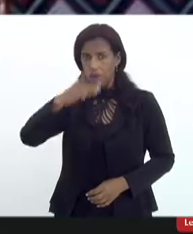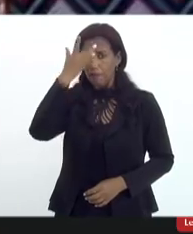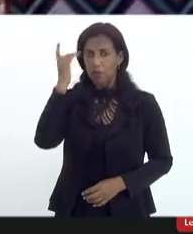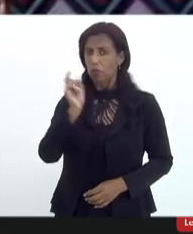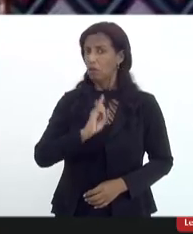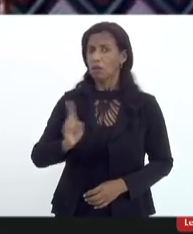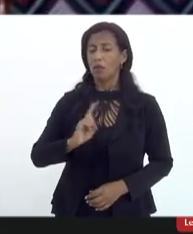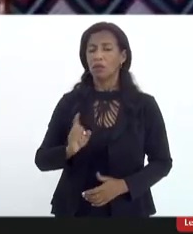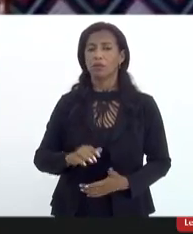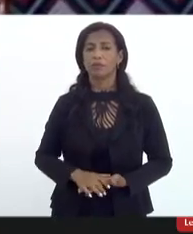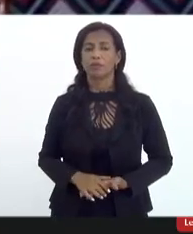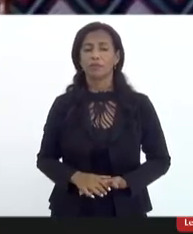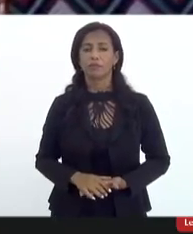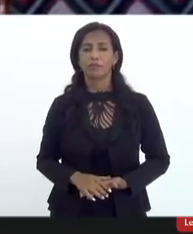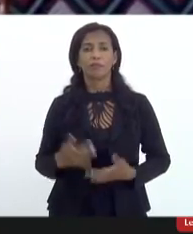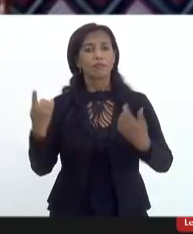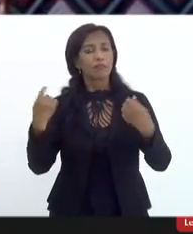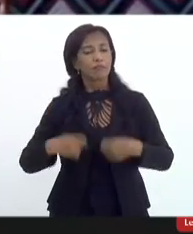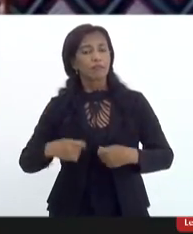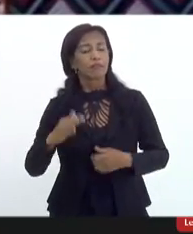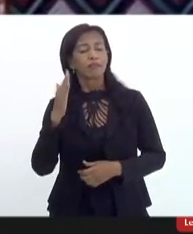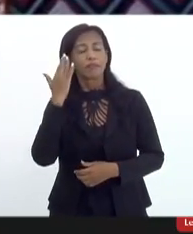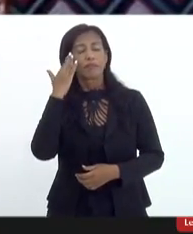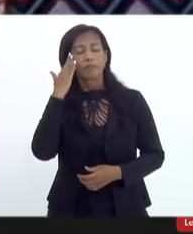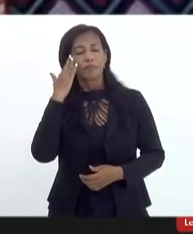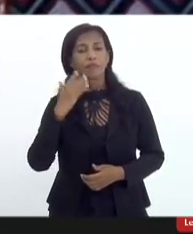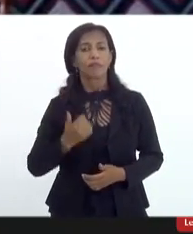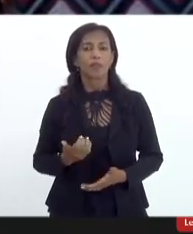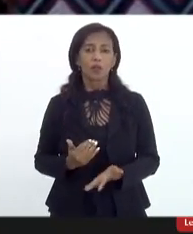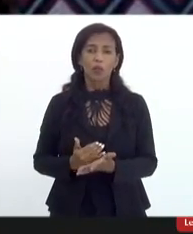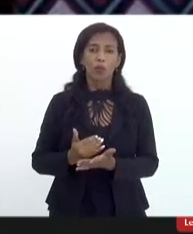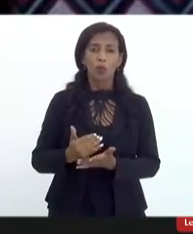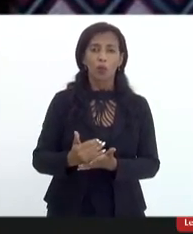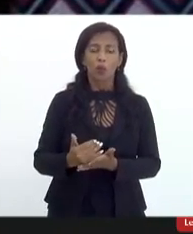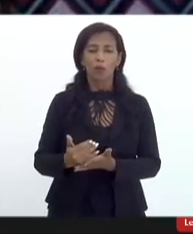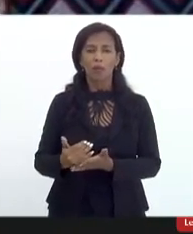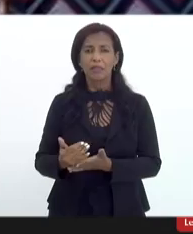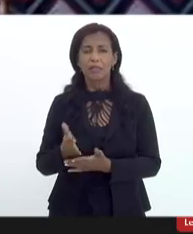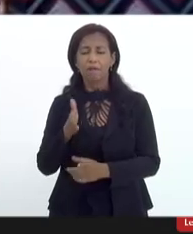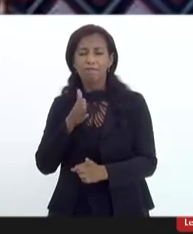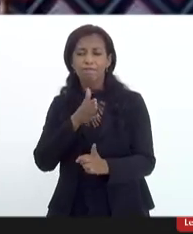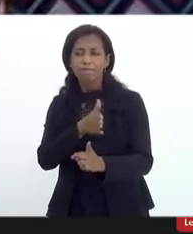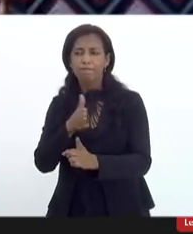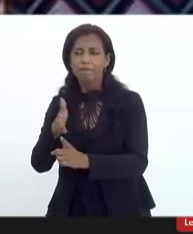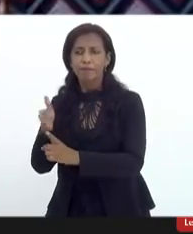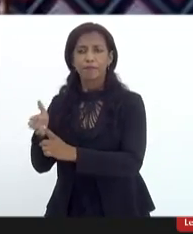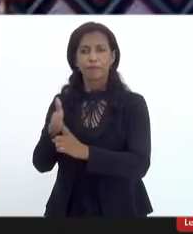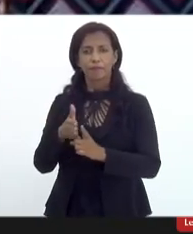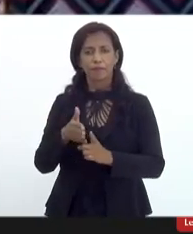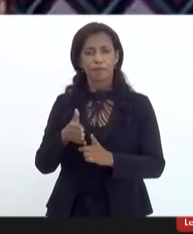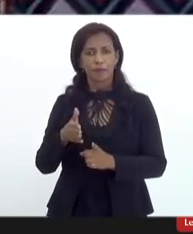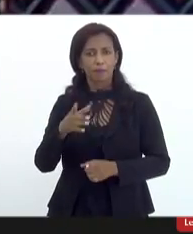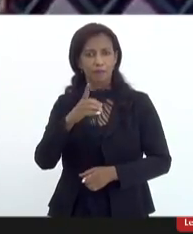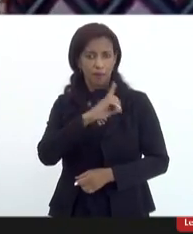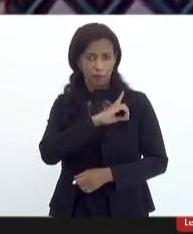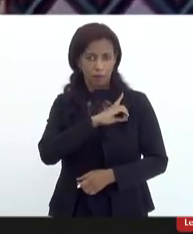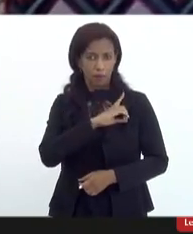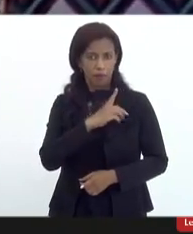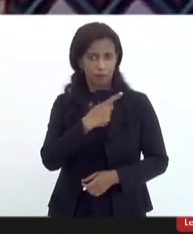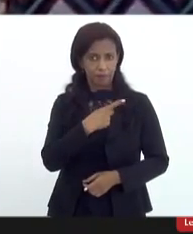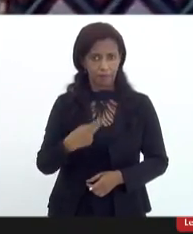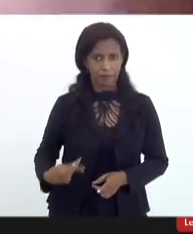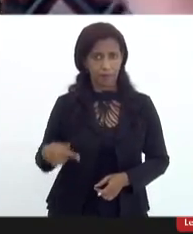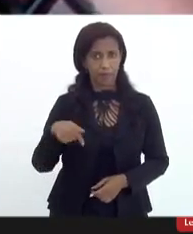isso aqui. Então, é preciso que a gente entenda e comece a vocalizar, deputada Marta Rocha, presidenta